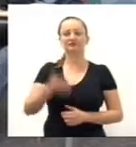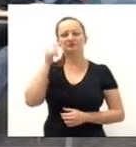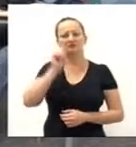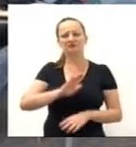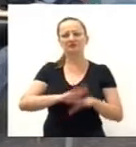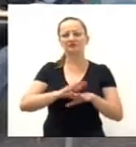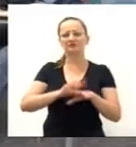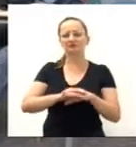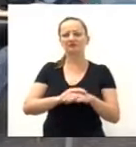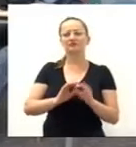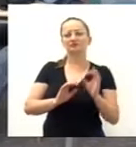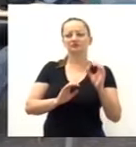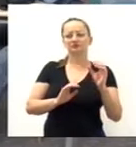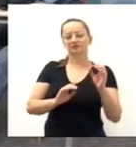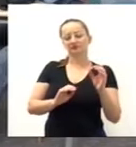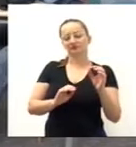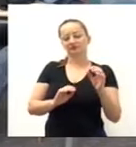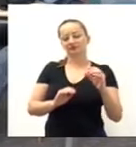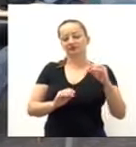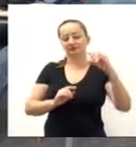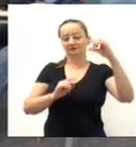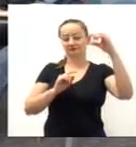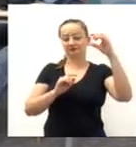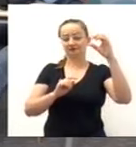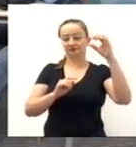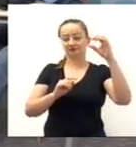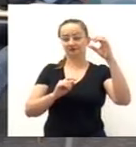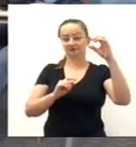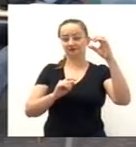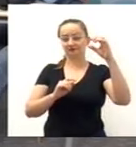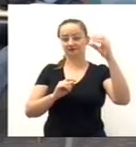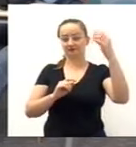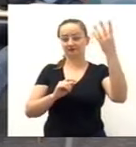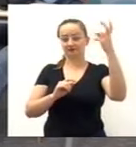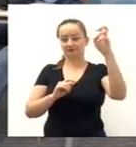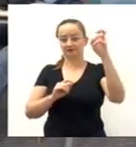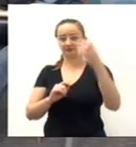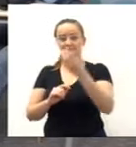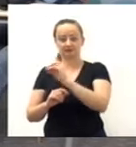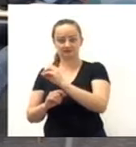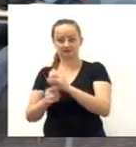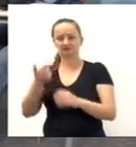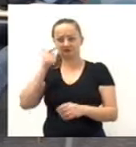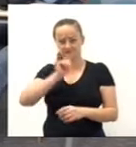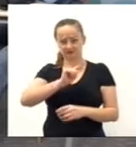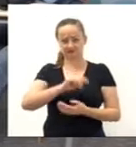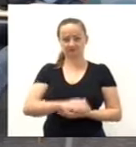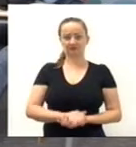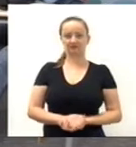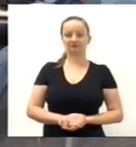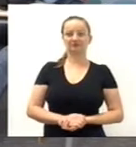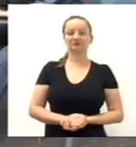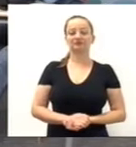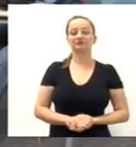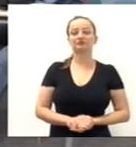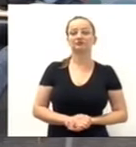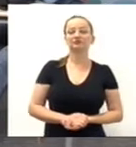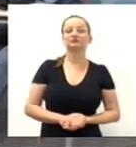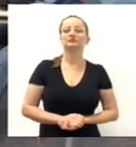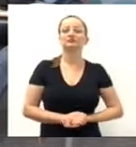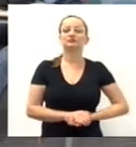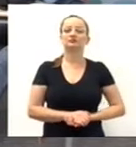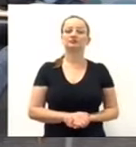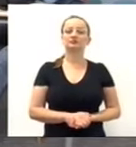seno e o cosseno com ela, né? Então, vamos lá. Quem é o seno? Seno do